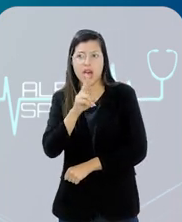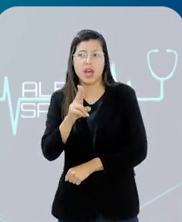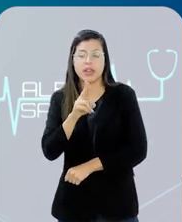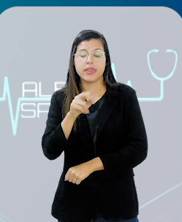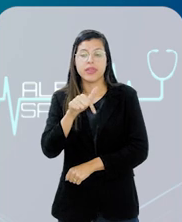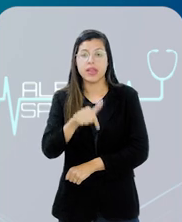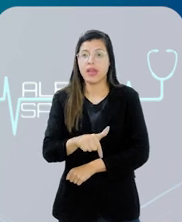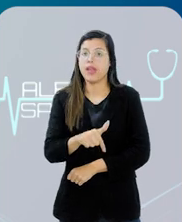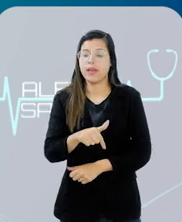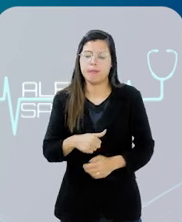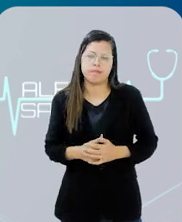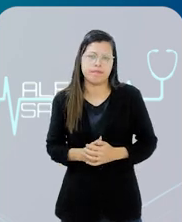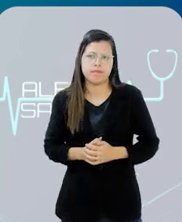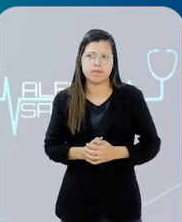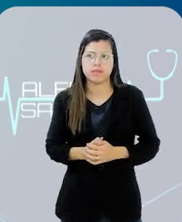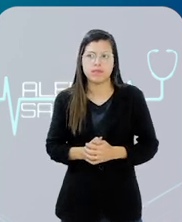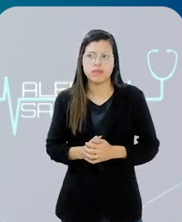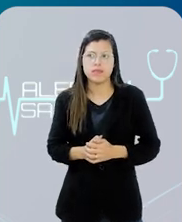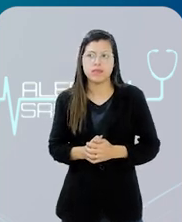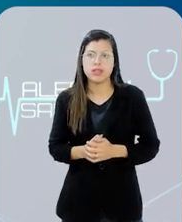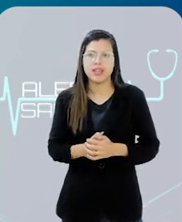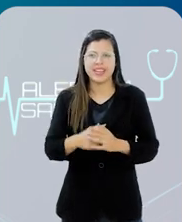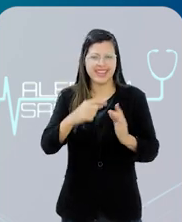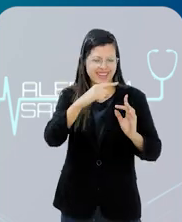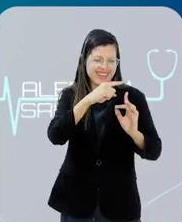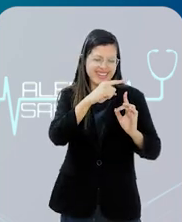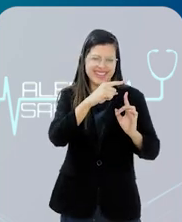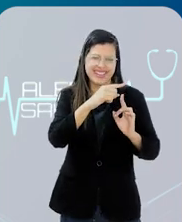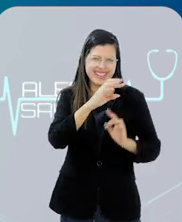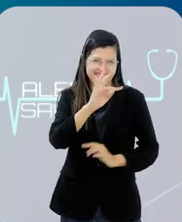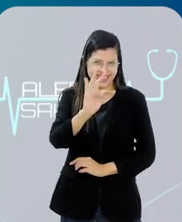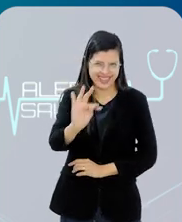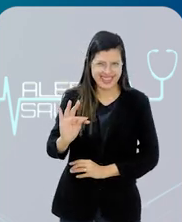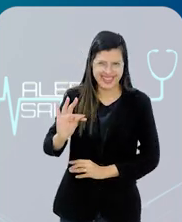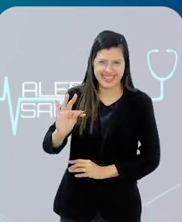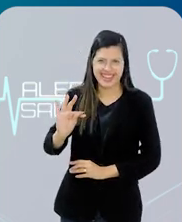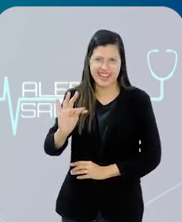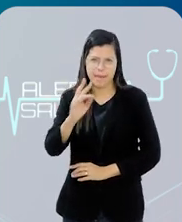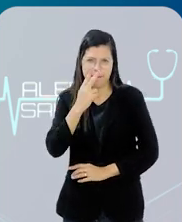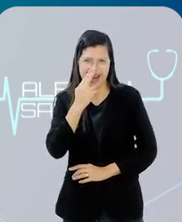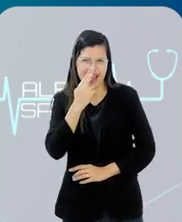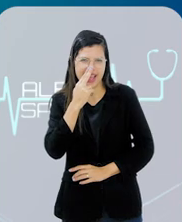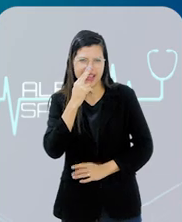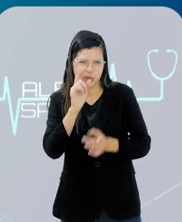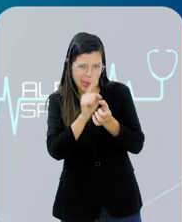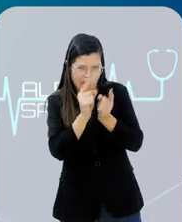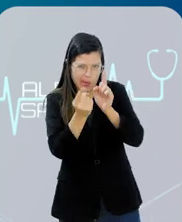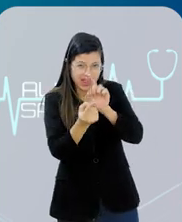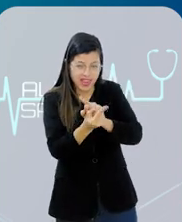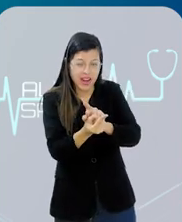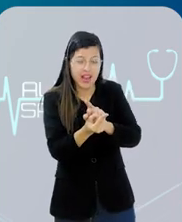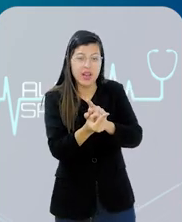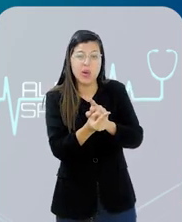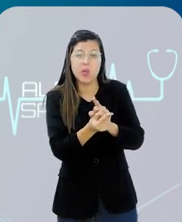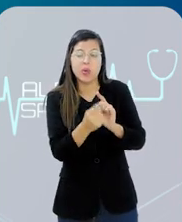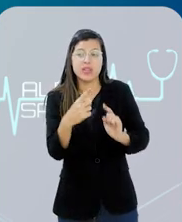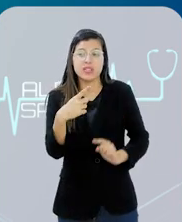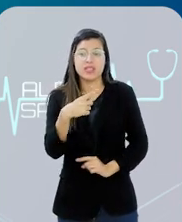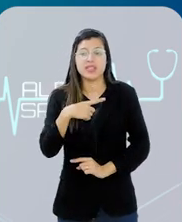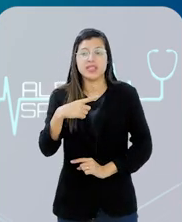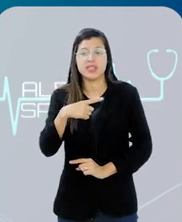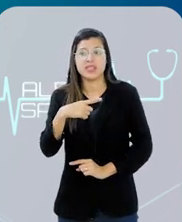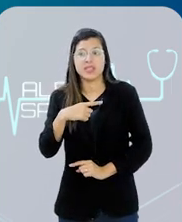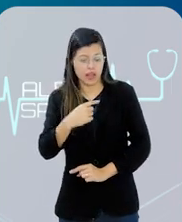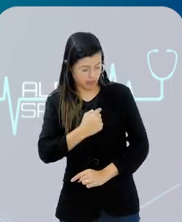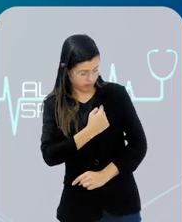comum, ela é a em T invertido ou em âncora, que algumas pessoas também chamam, né? Onde a gente tem